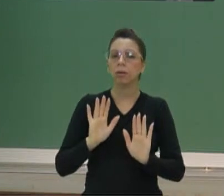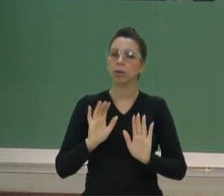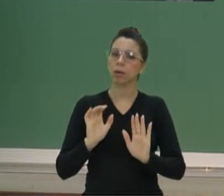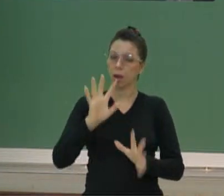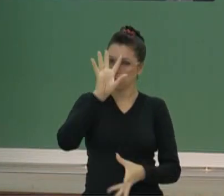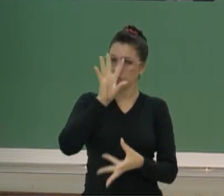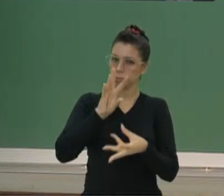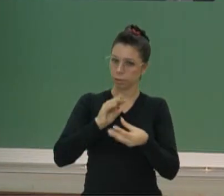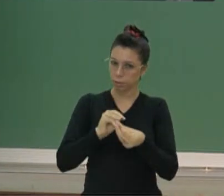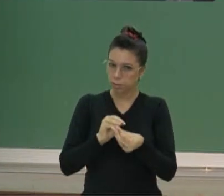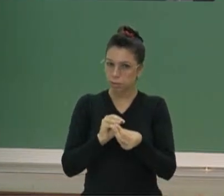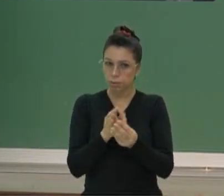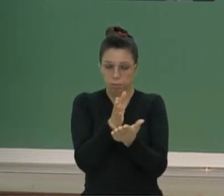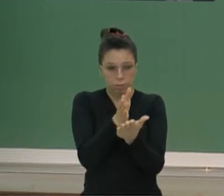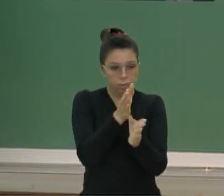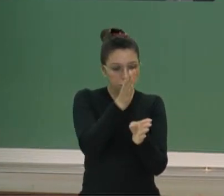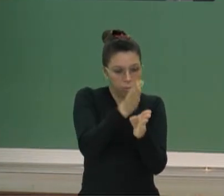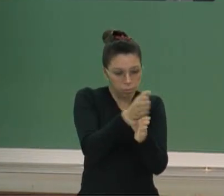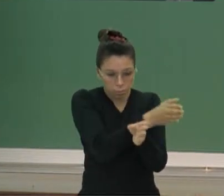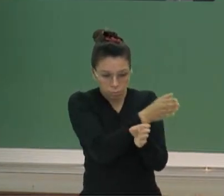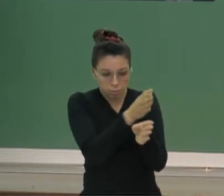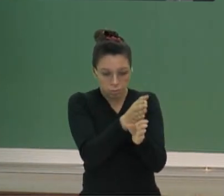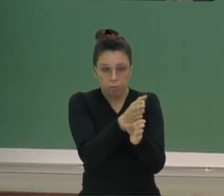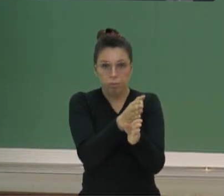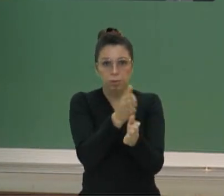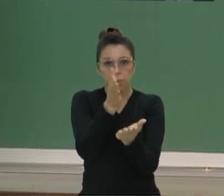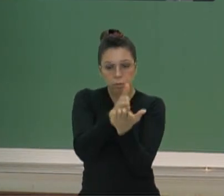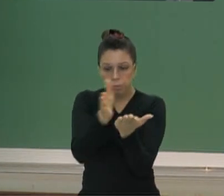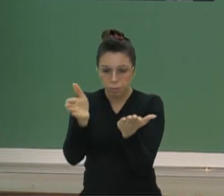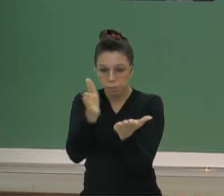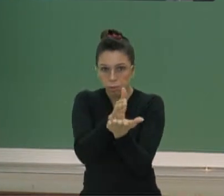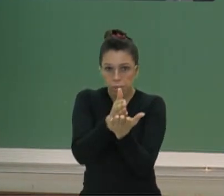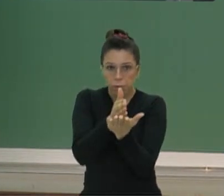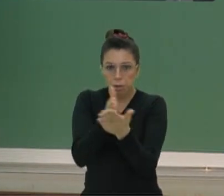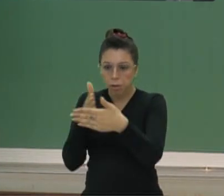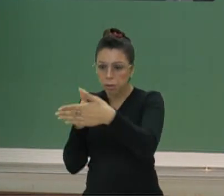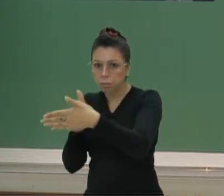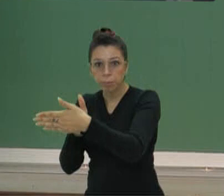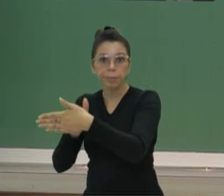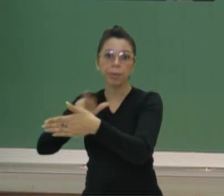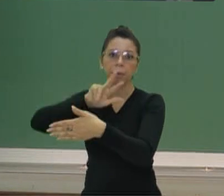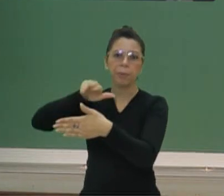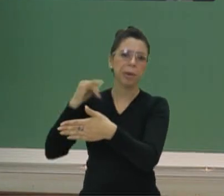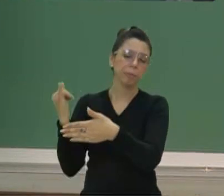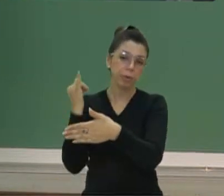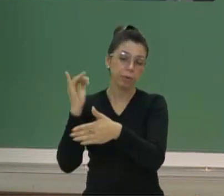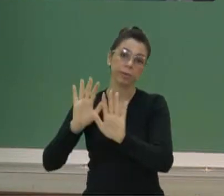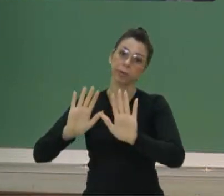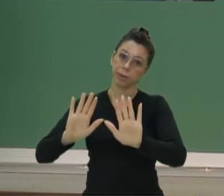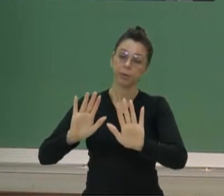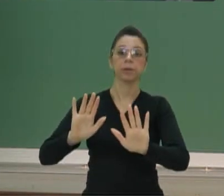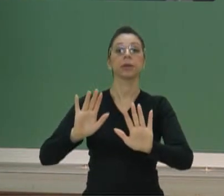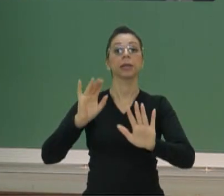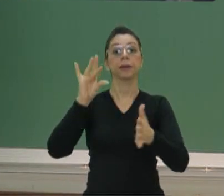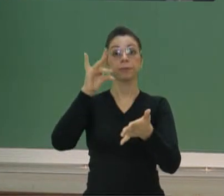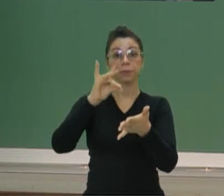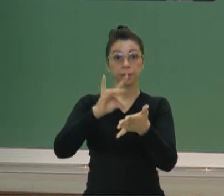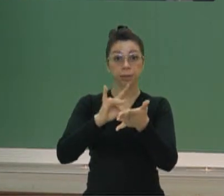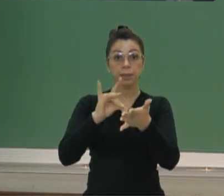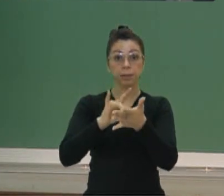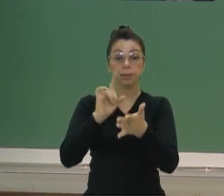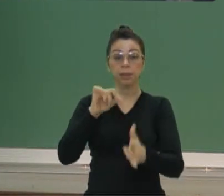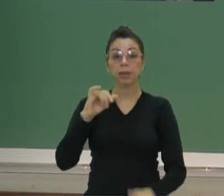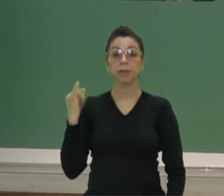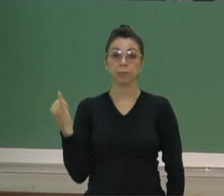de que divisas, fronteiras e limites não fossem importantes. Na verdade, não. Na verdade, temos que ter a consciência que a